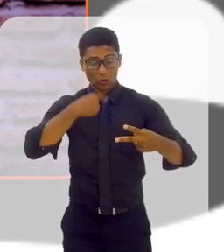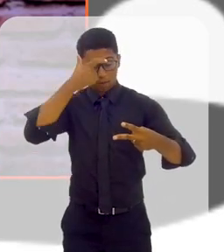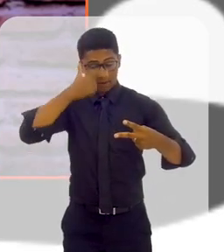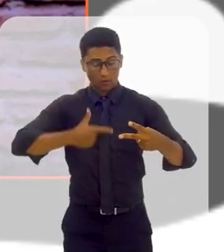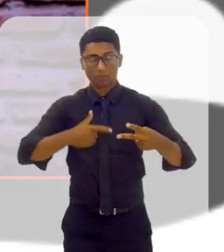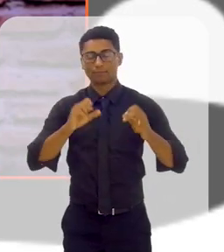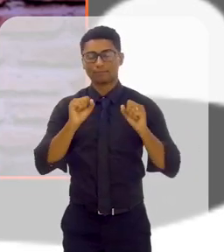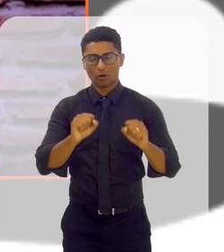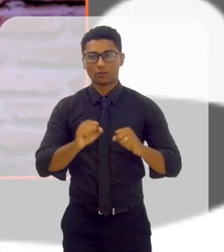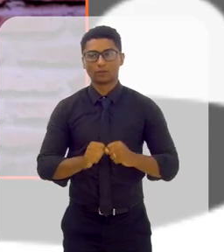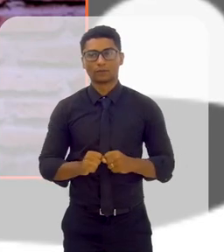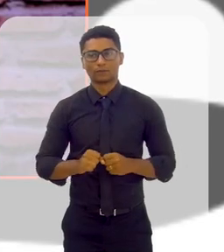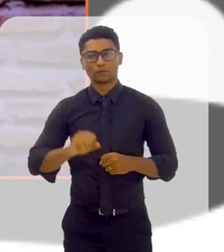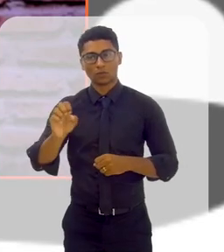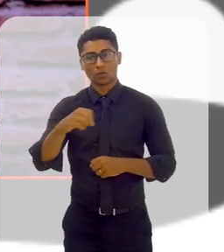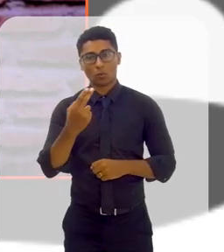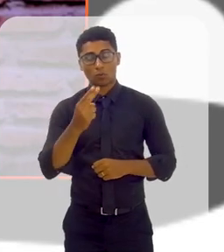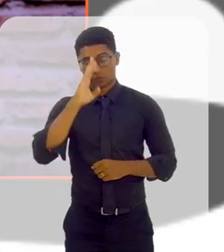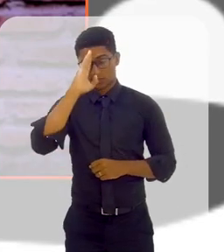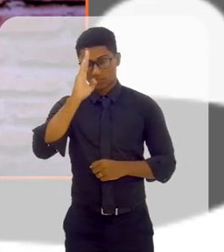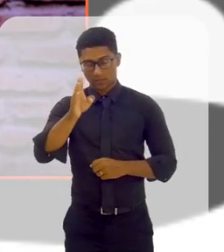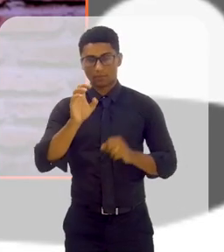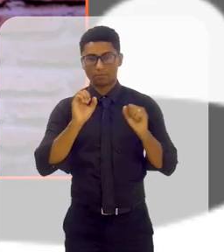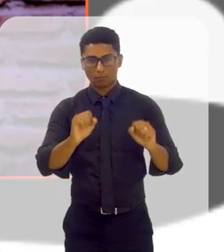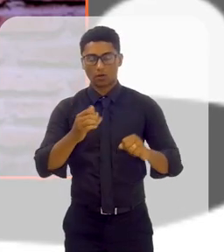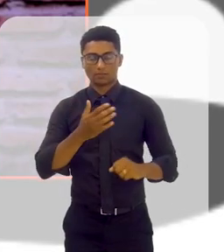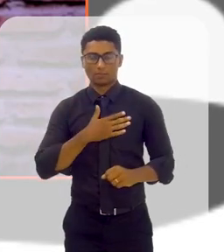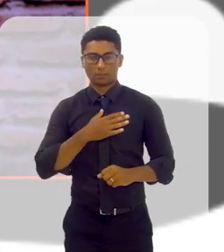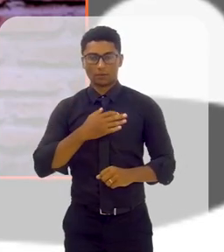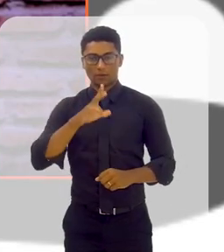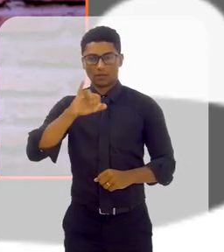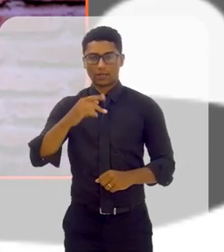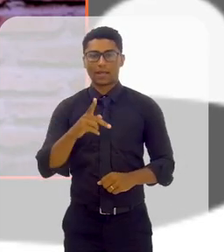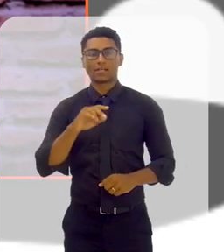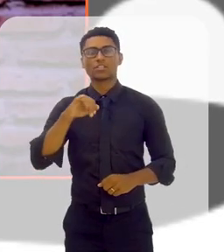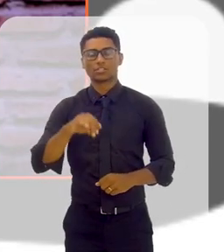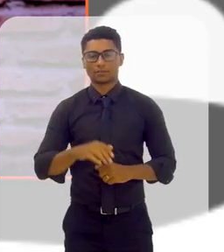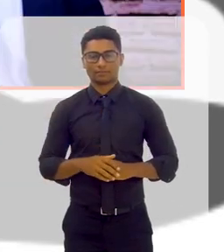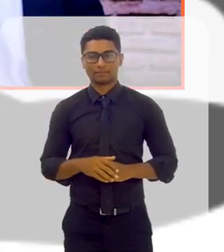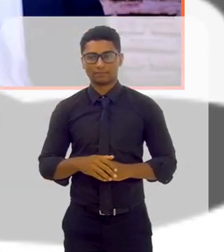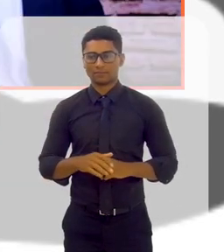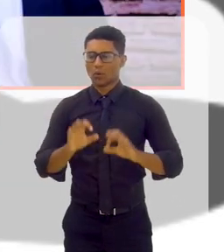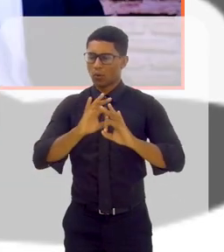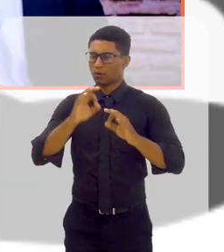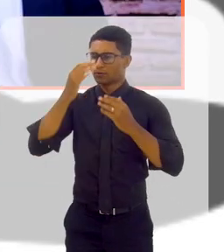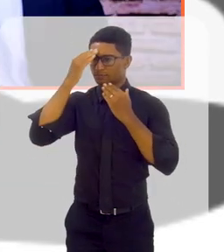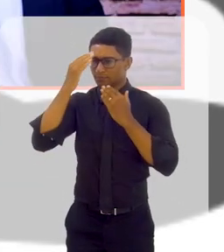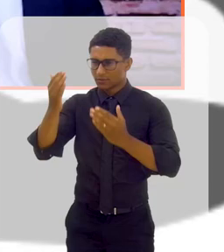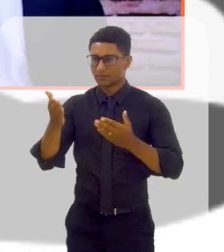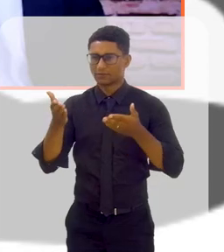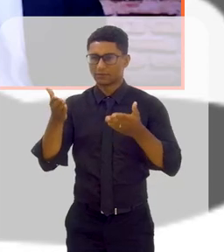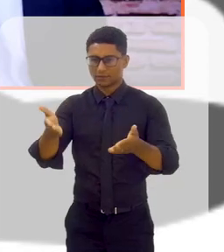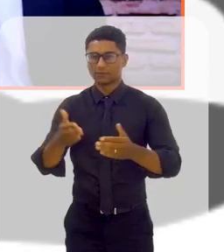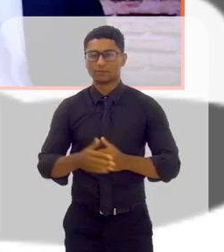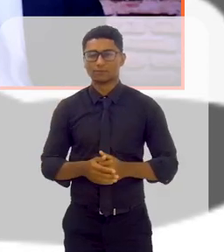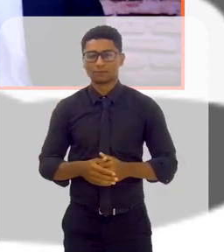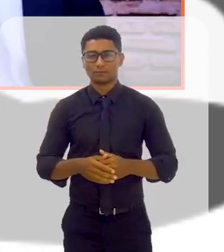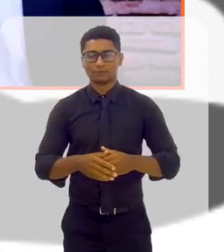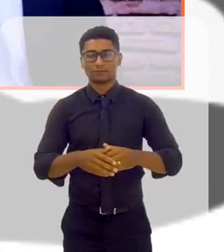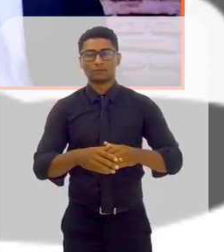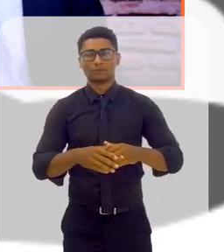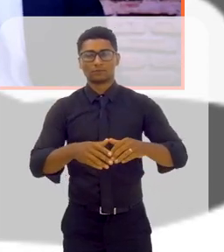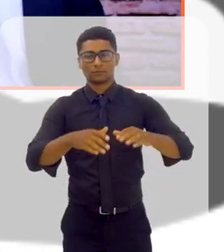a partir desses canais ou de forma mais direta viu meu LinkedIn eu quero agradecer a você